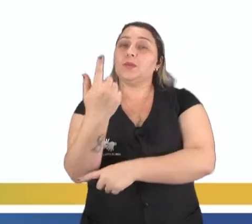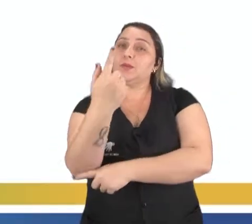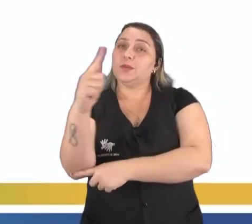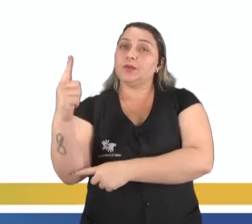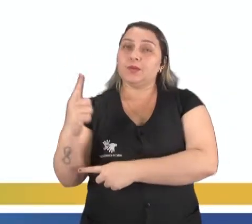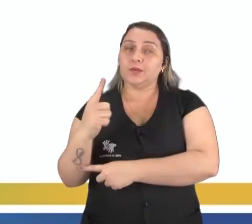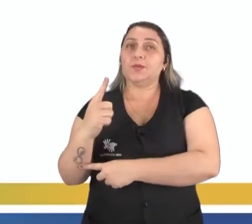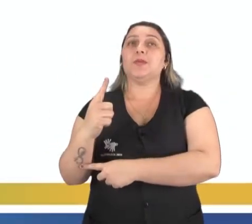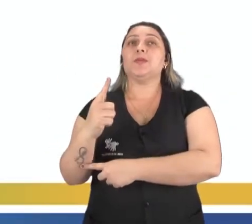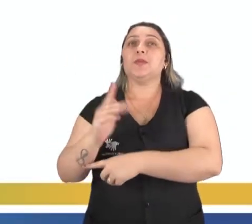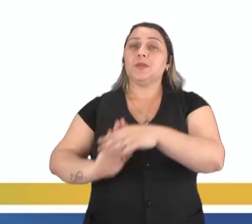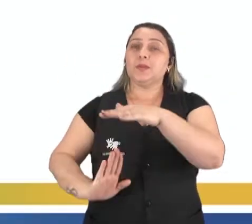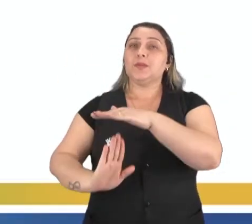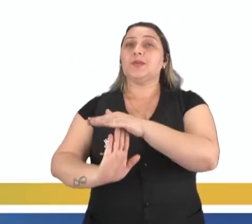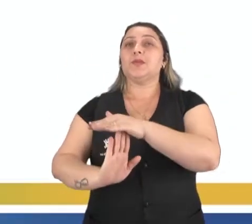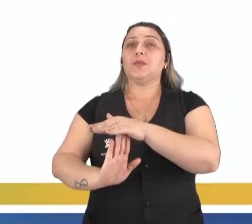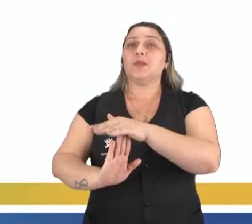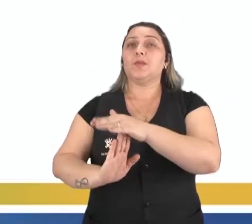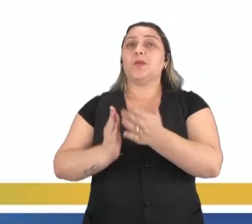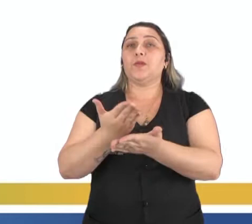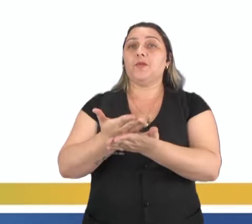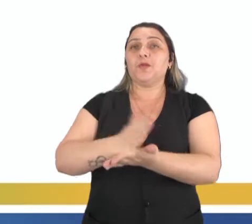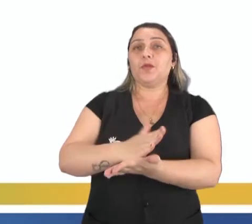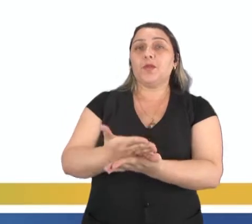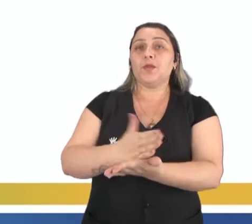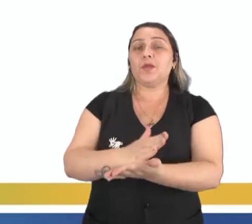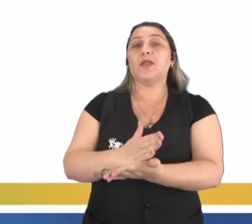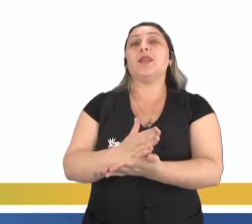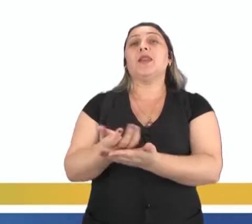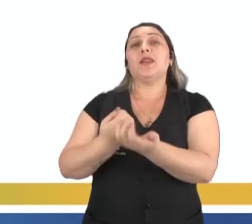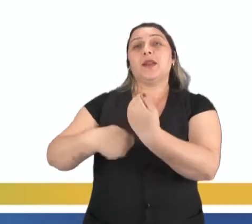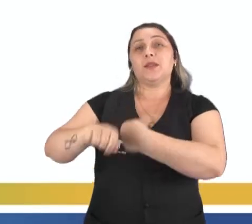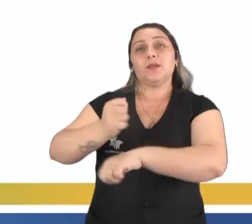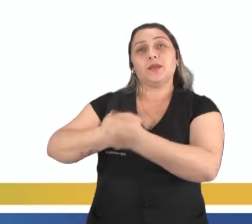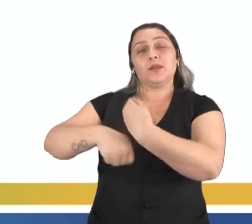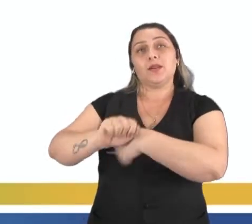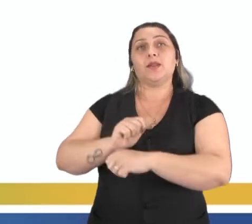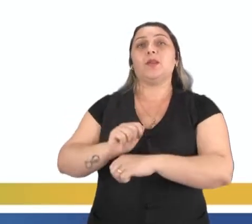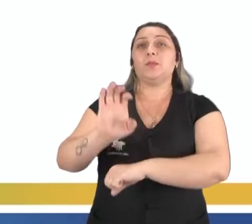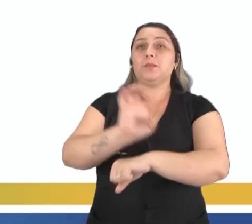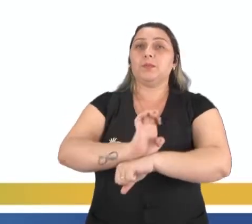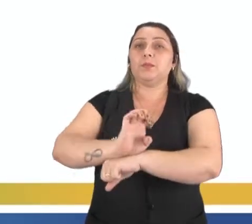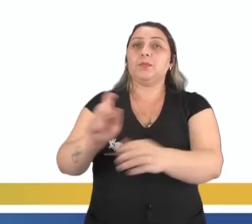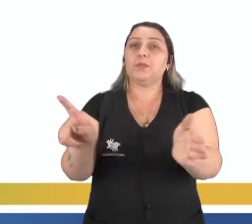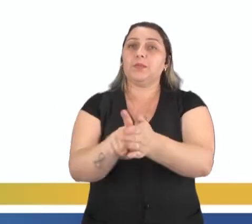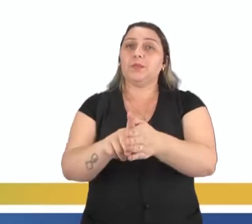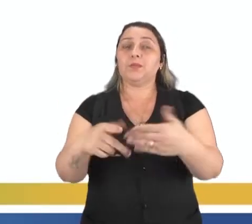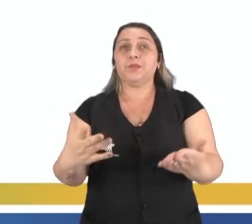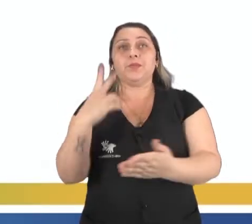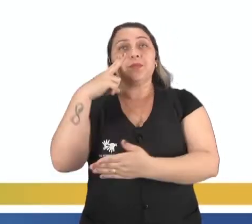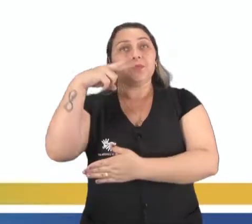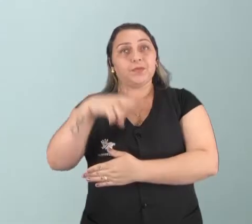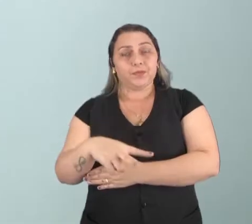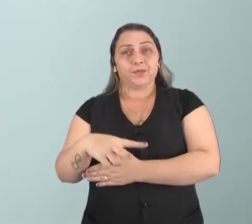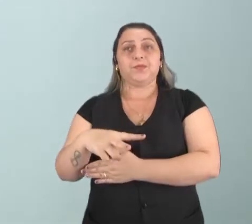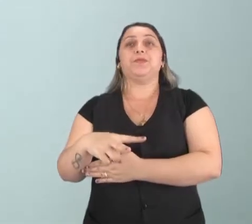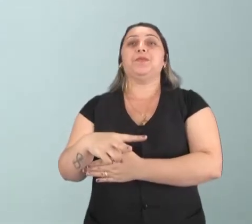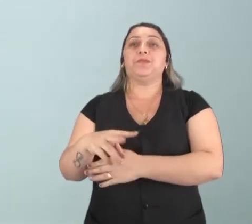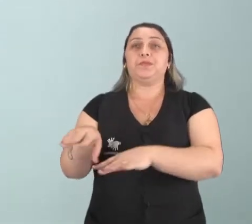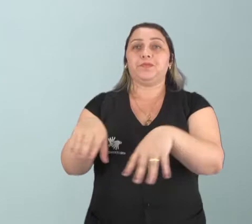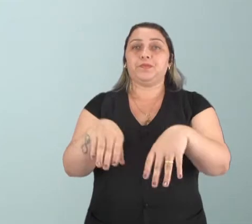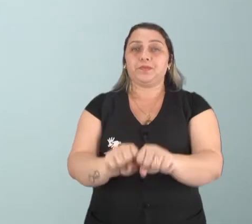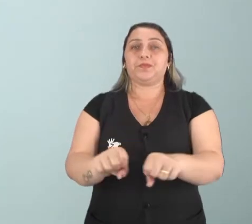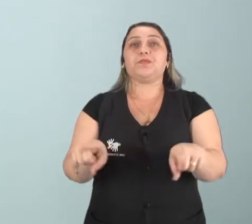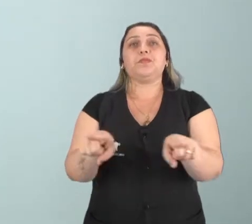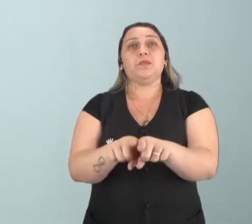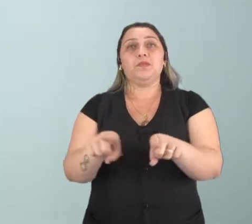geográfico delimitado por fronteiras e administrada pelo Estado. Então veja que o território ele pode